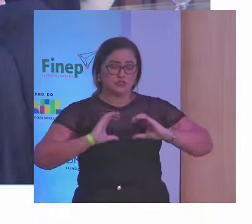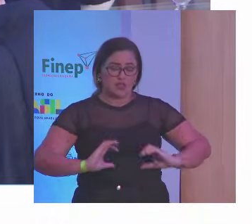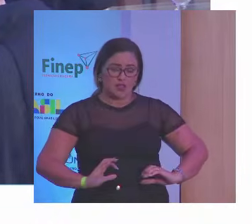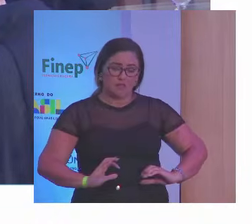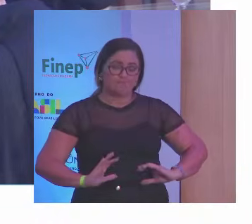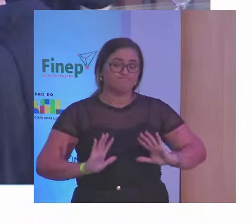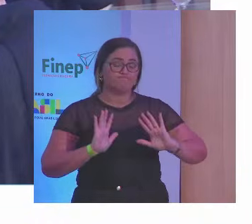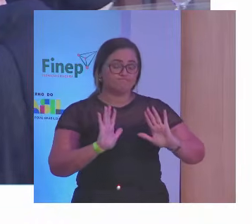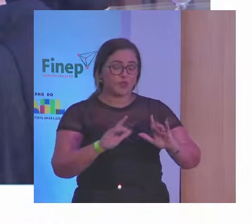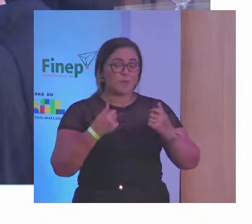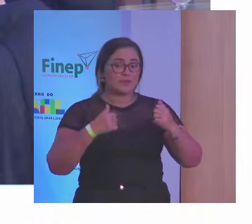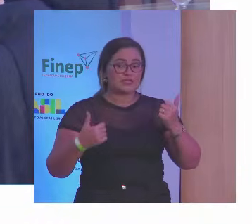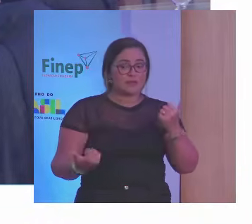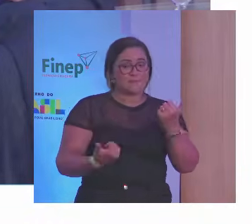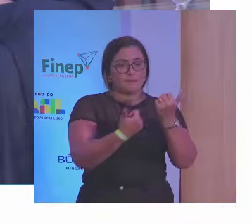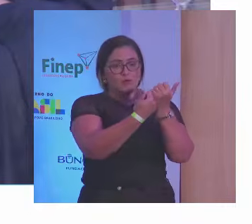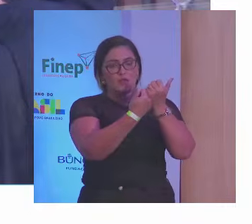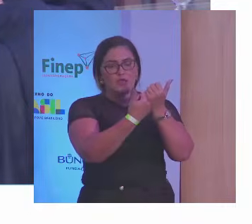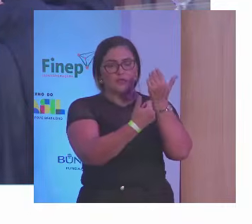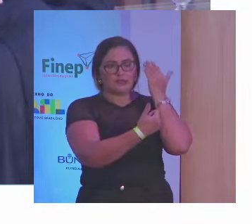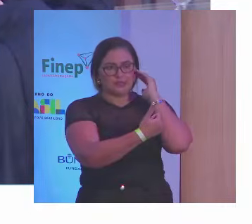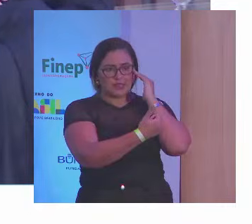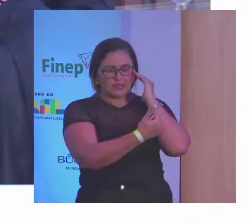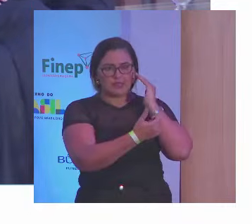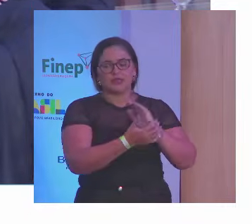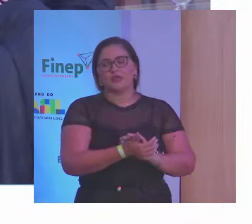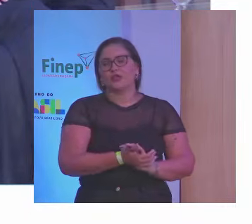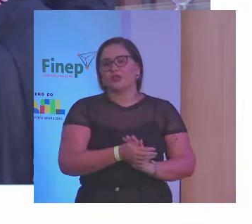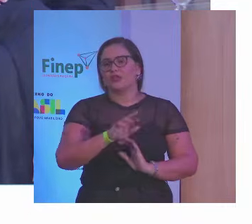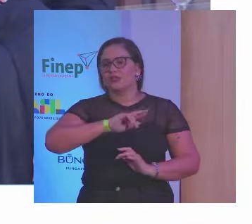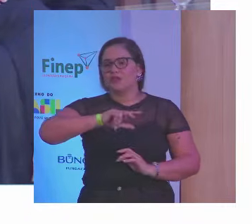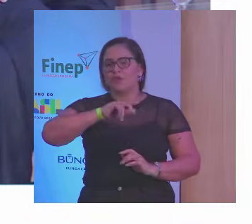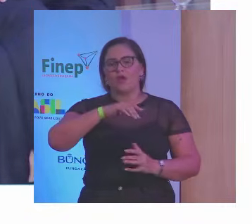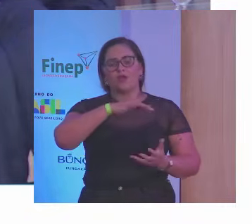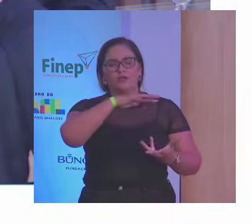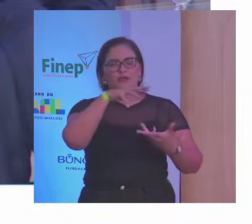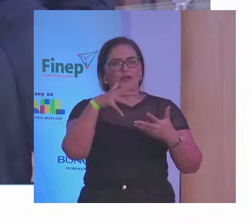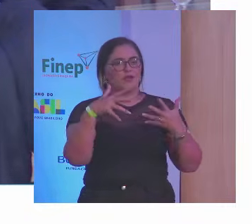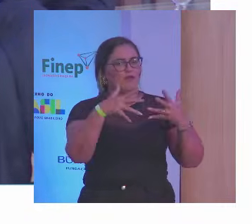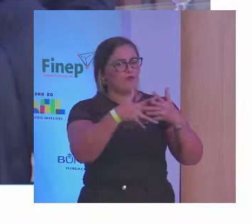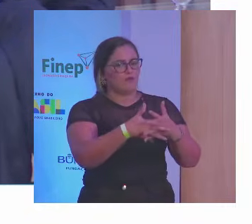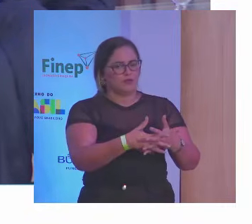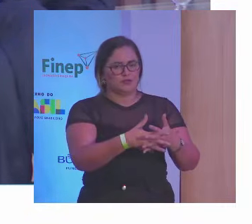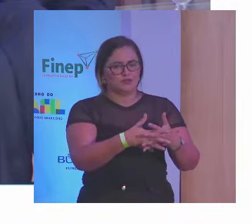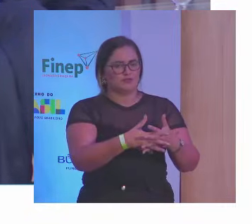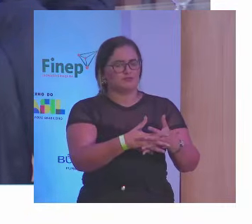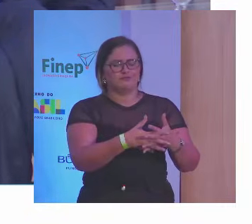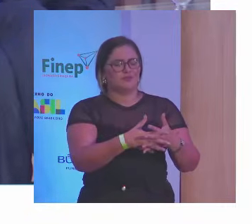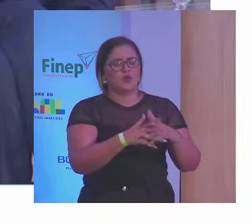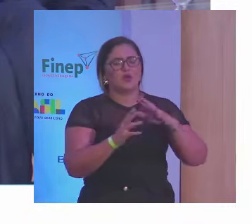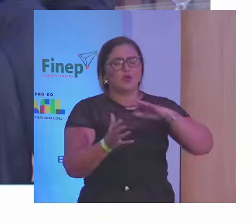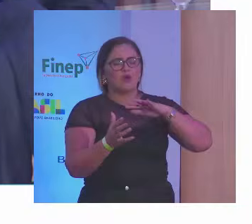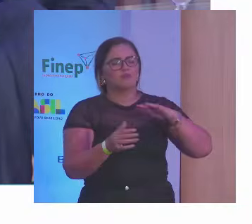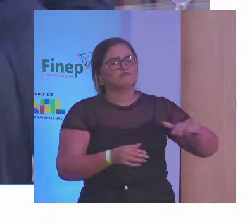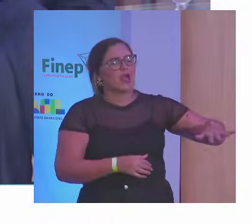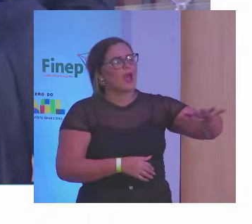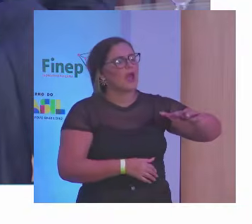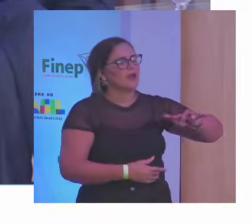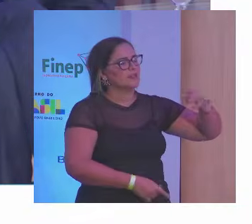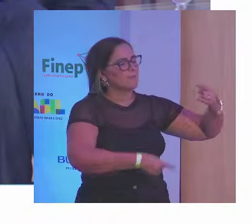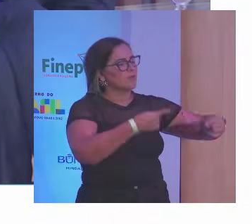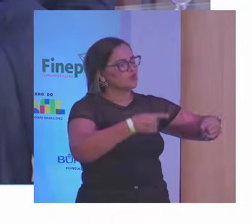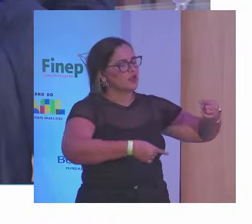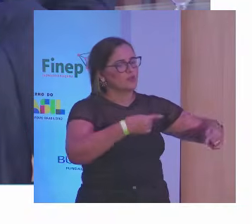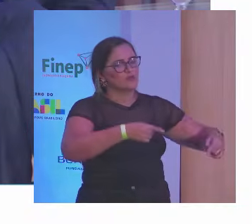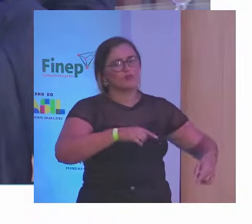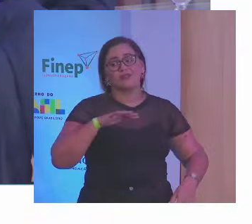Então, a gente tem que apoiar e tem que se entender. Não são universos conflitantes. O mundo das políticas públicas não é conflitante com o mundo